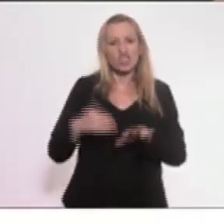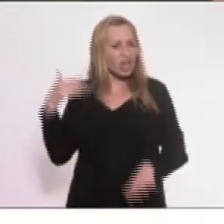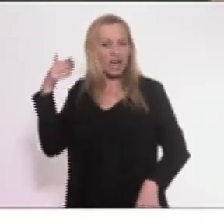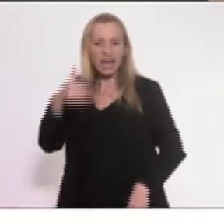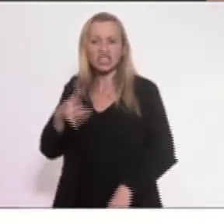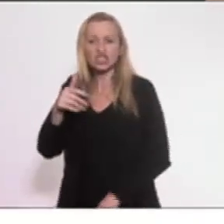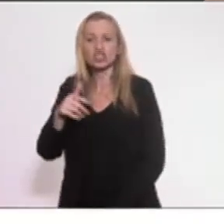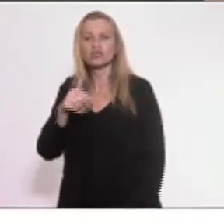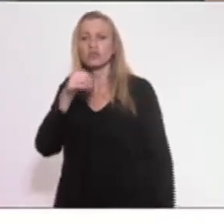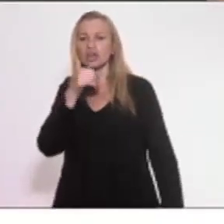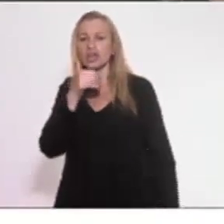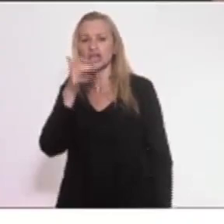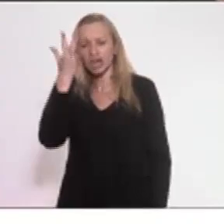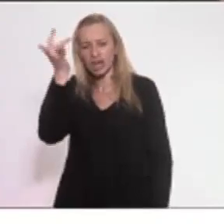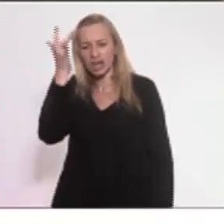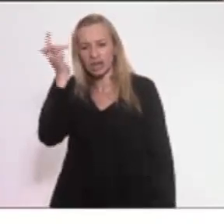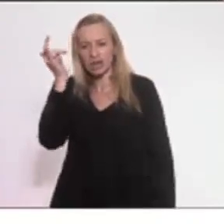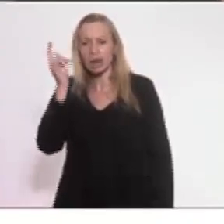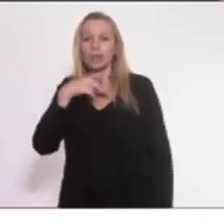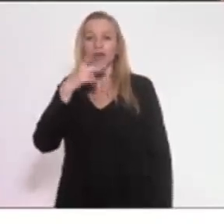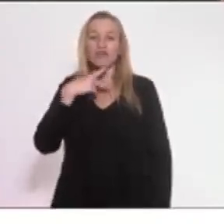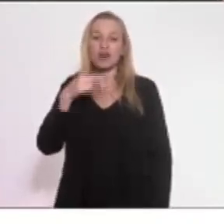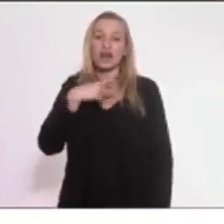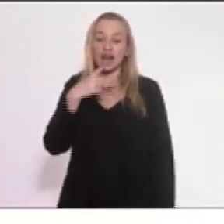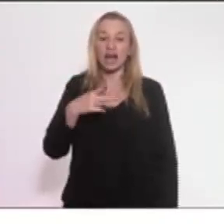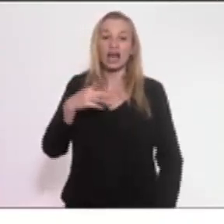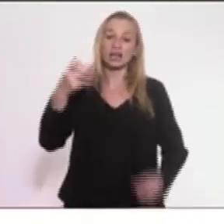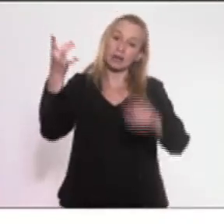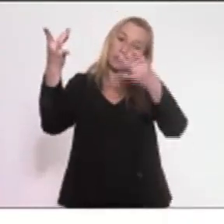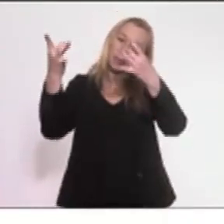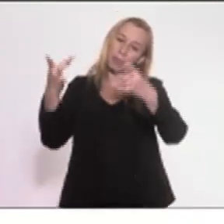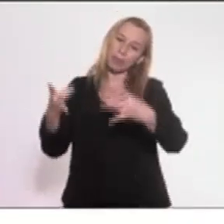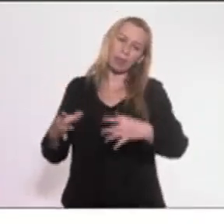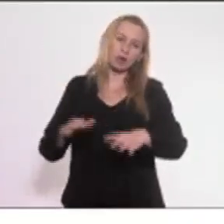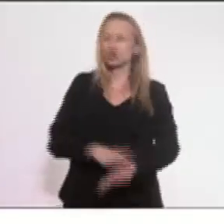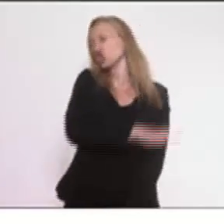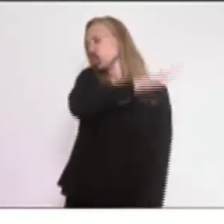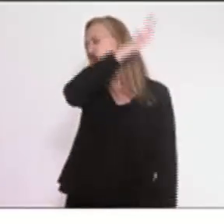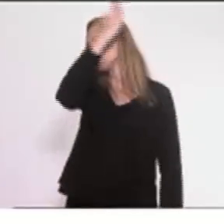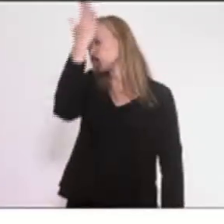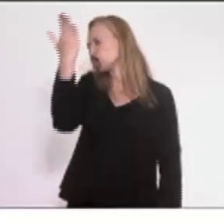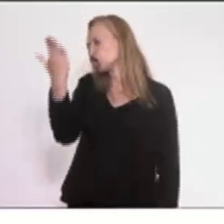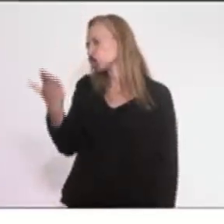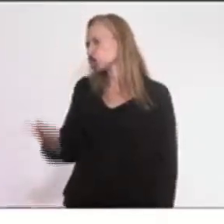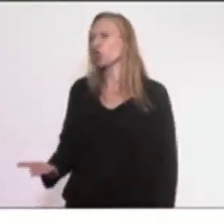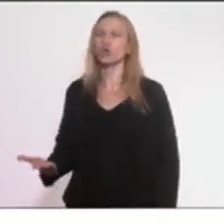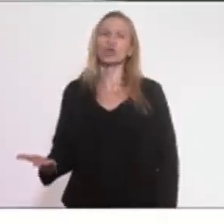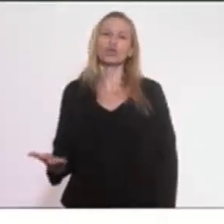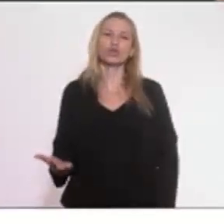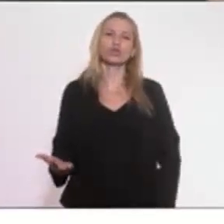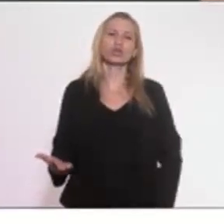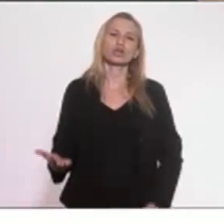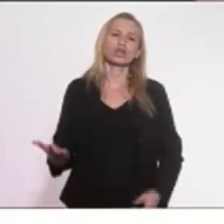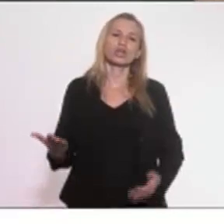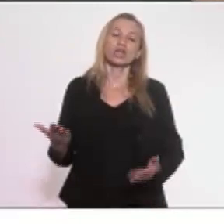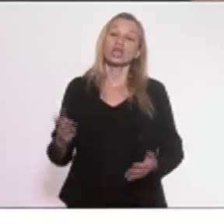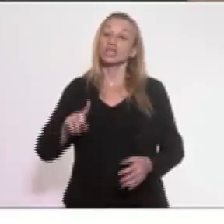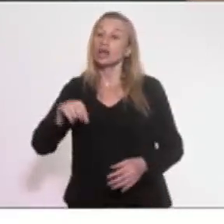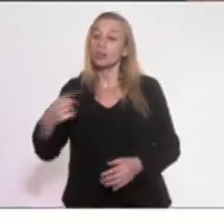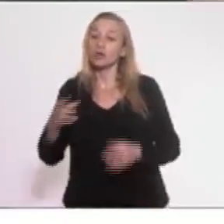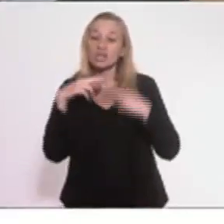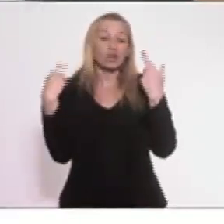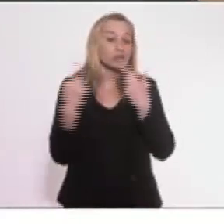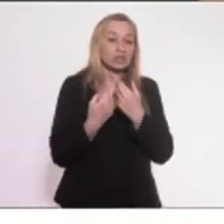depor, fica o dia inteiro, das 6, 7 horas da noite, chega o promotor, o juiz, e diz que a audiência foi cancelada